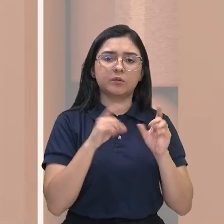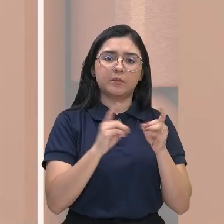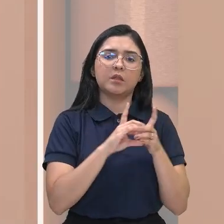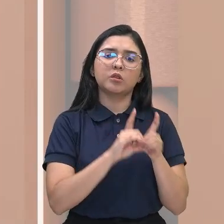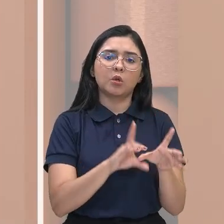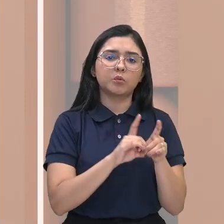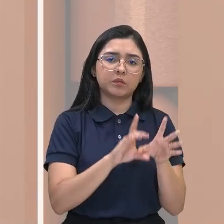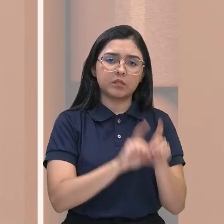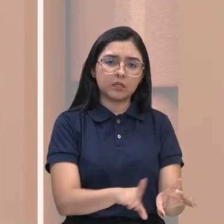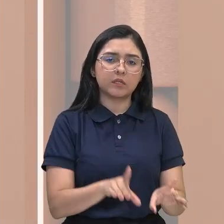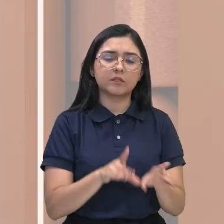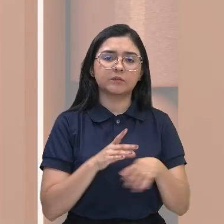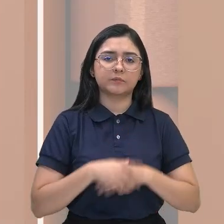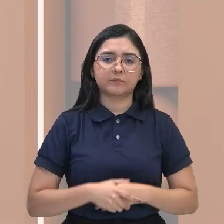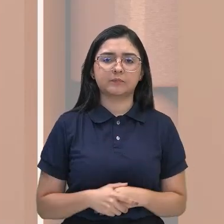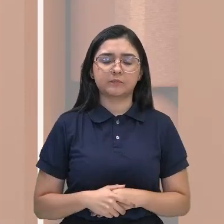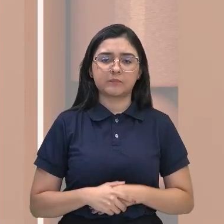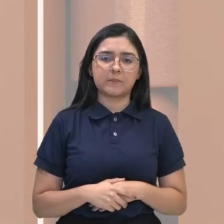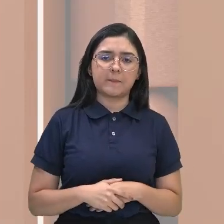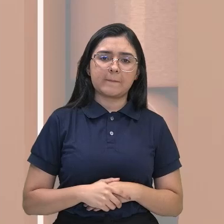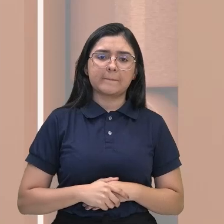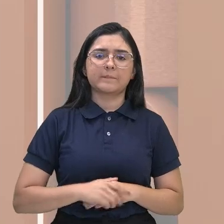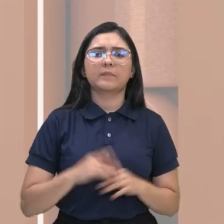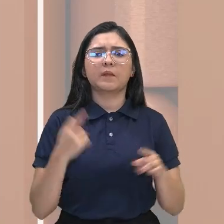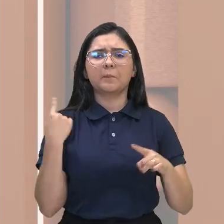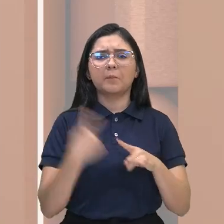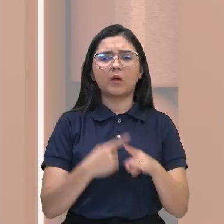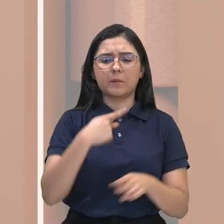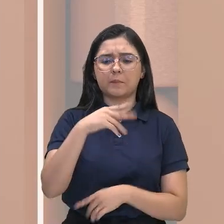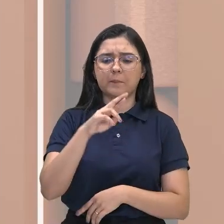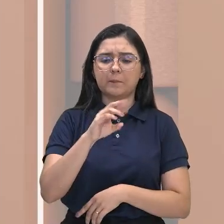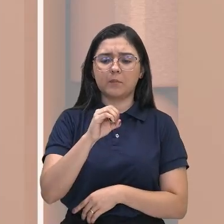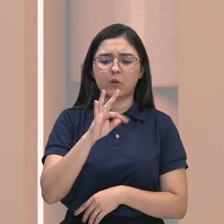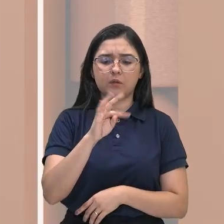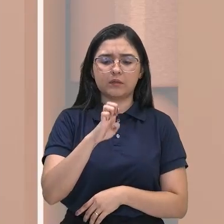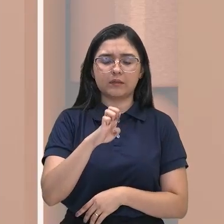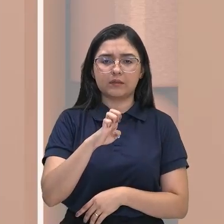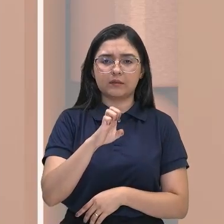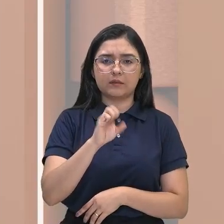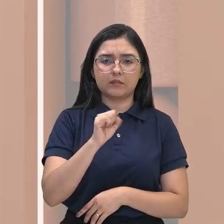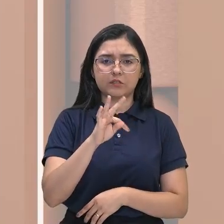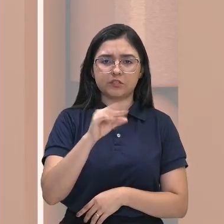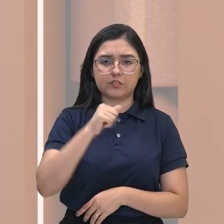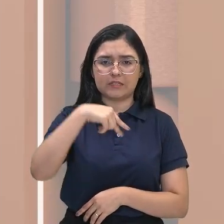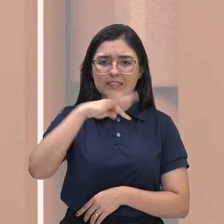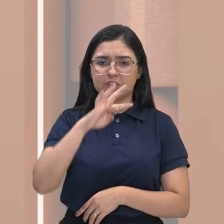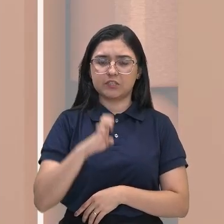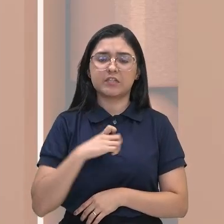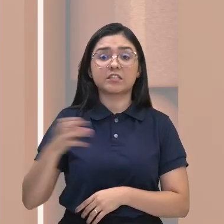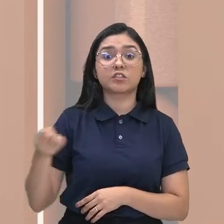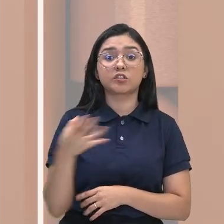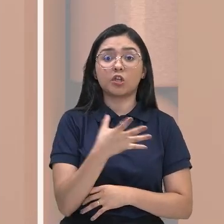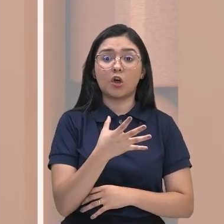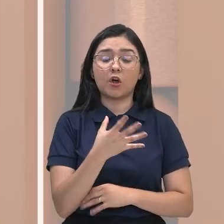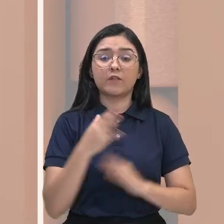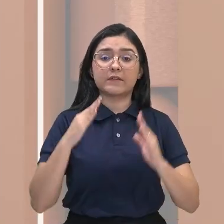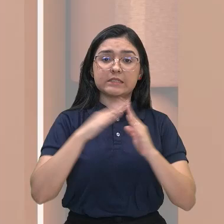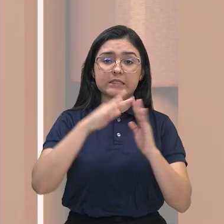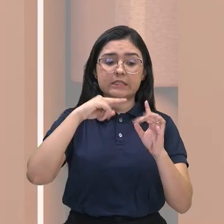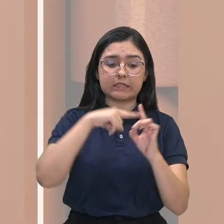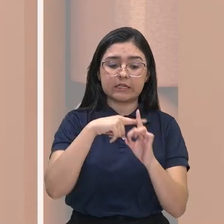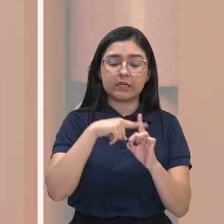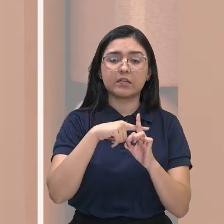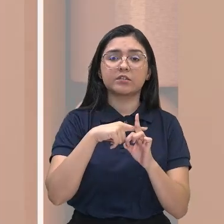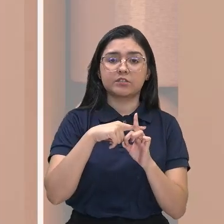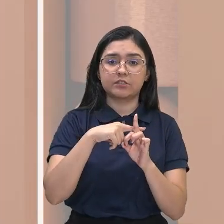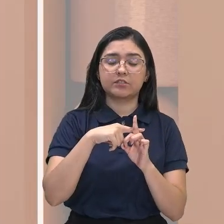cunho protestante, tá, gente? Por que protestante, professor? Por que essas novas igrejas, essas novas instituições